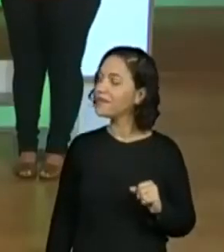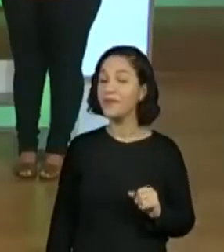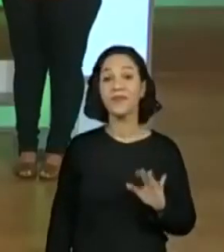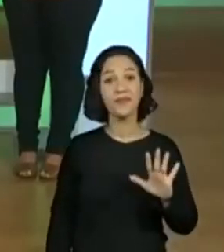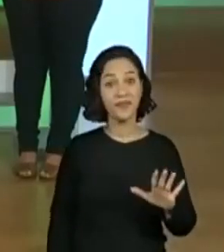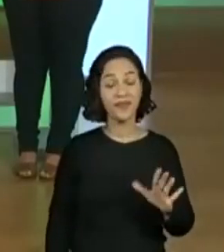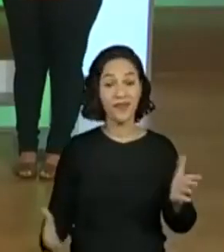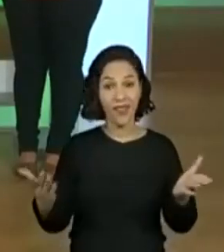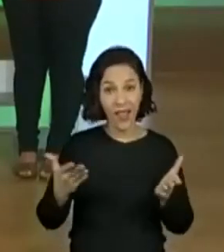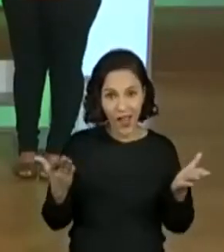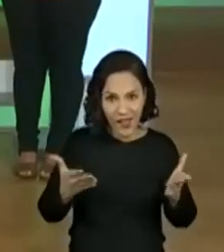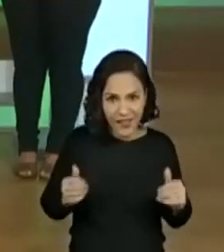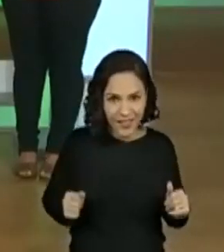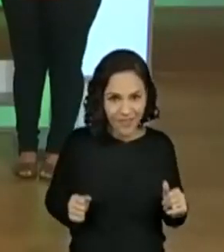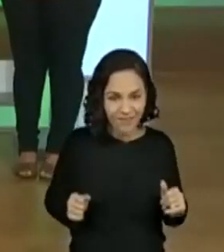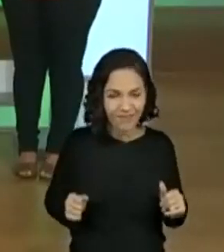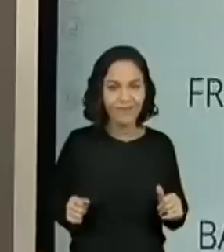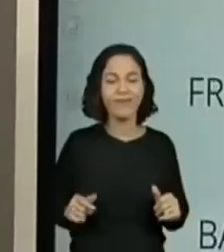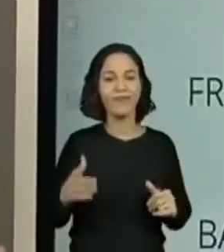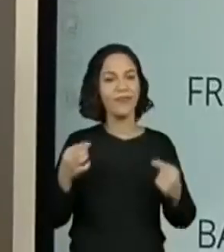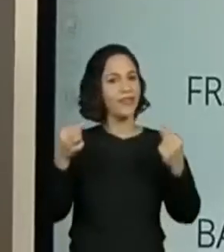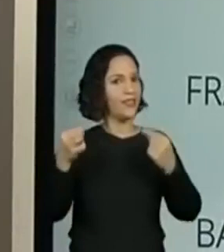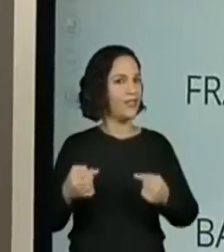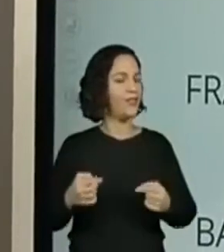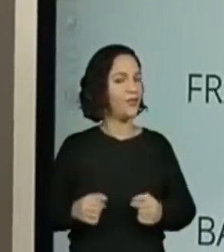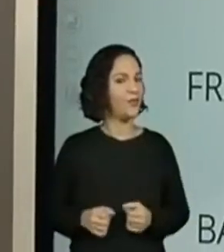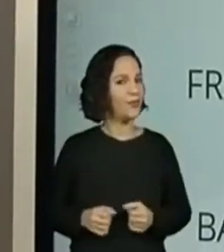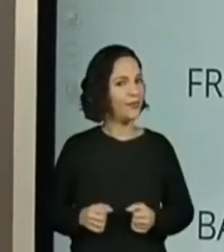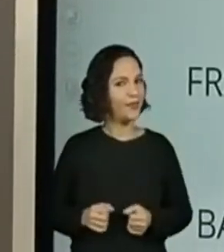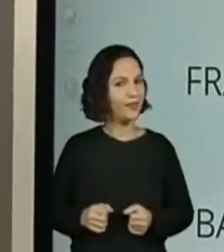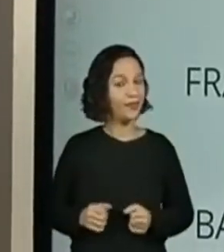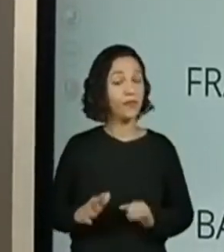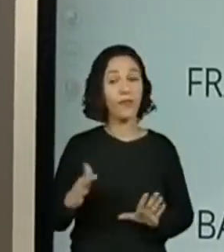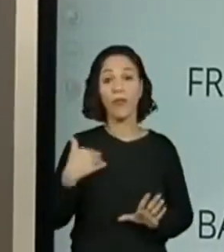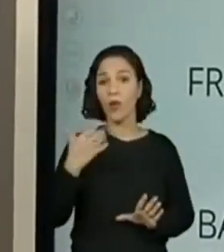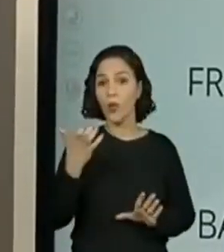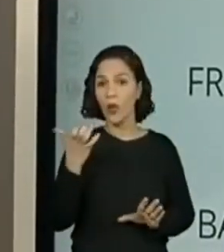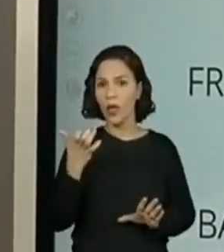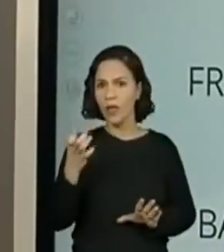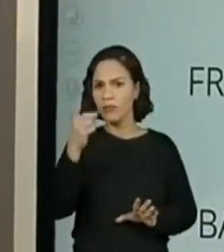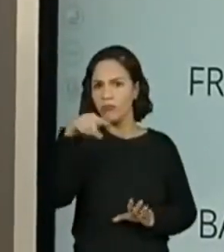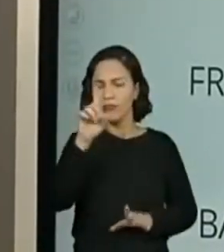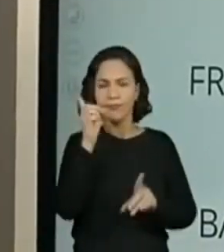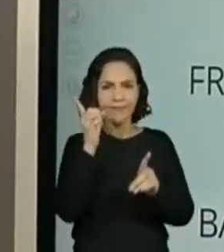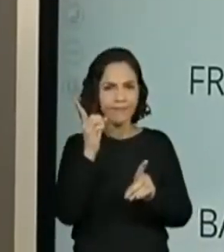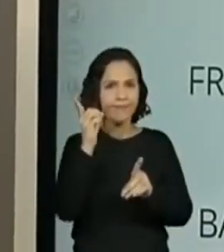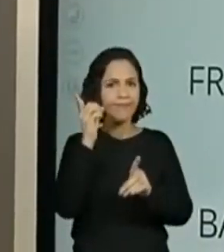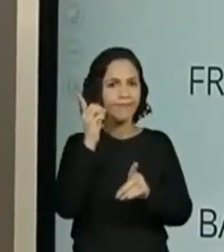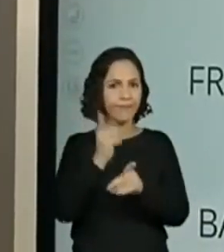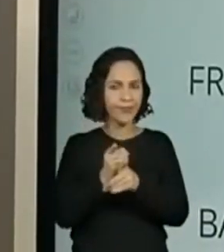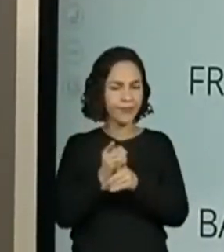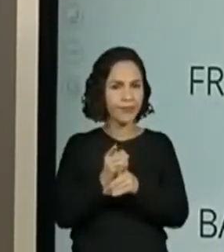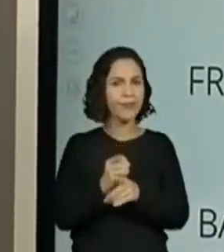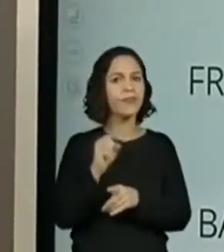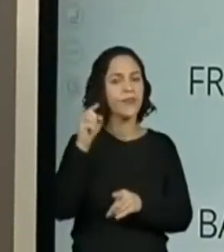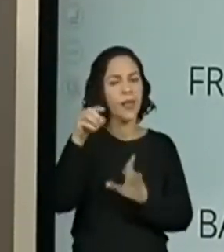Professora Vivi, agora vamos lá ao desafio. Quero que vocês encontrem nessa